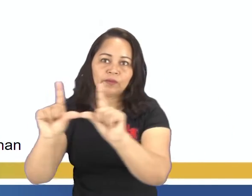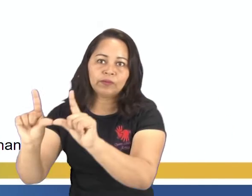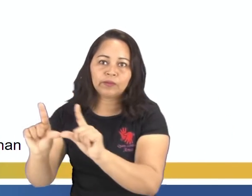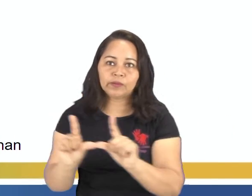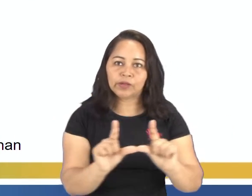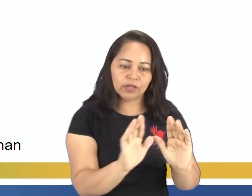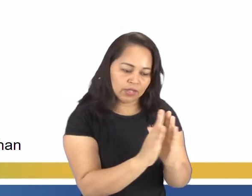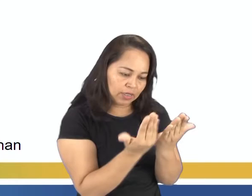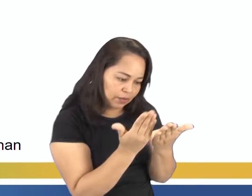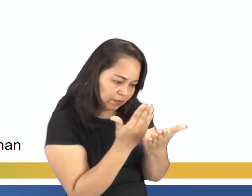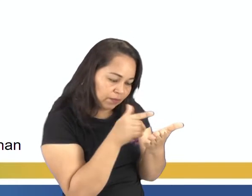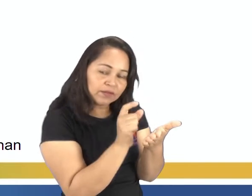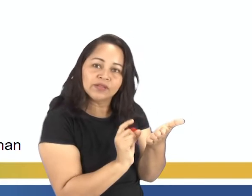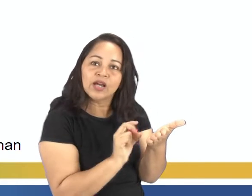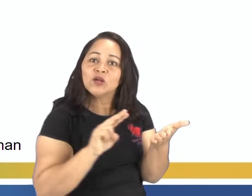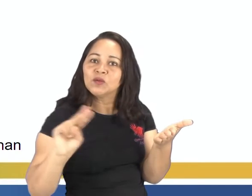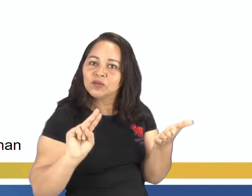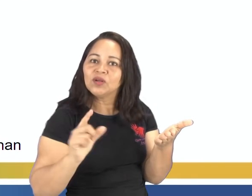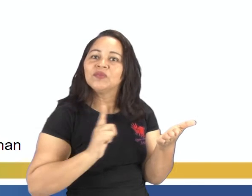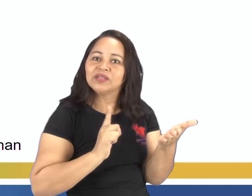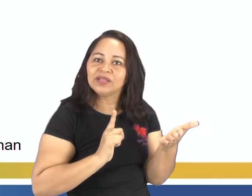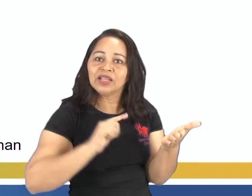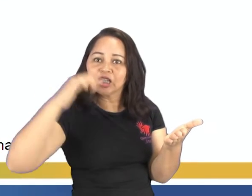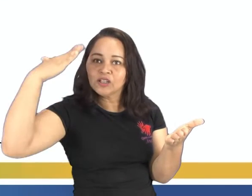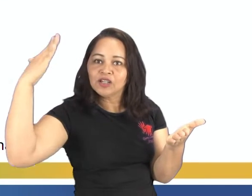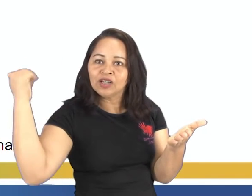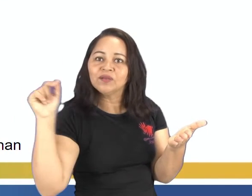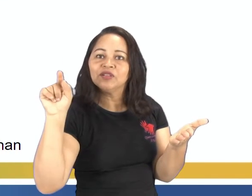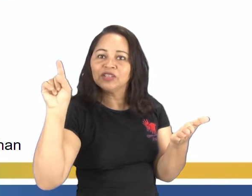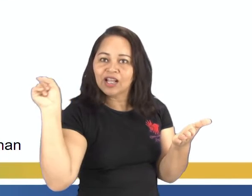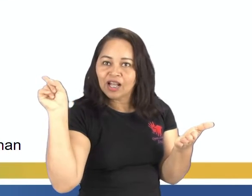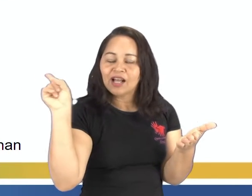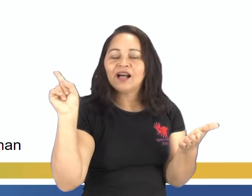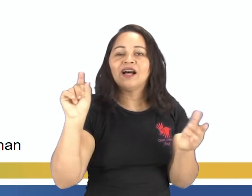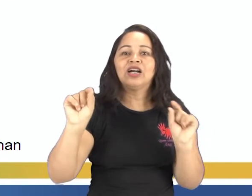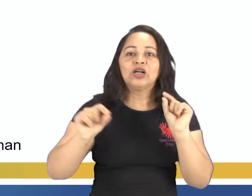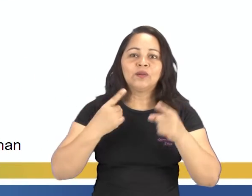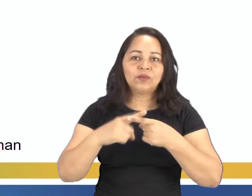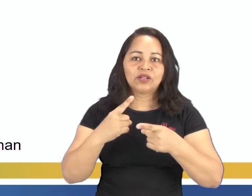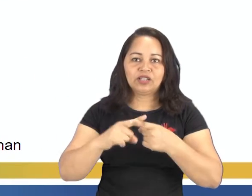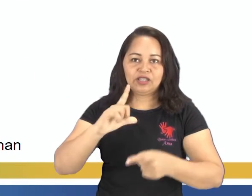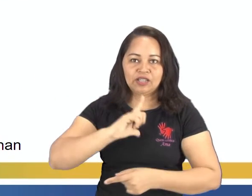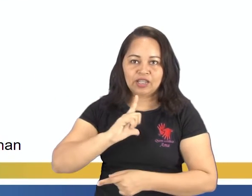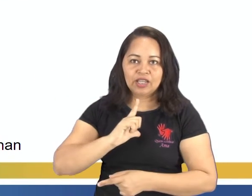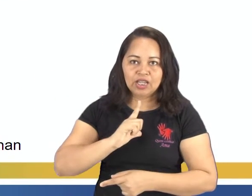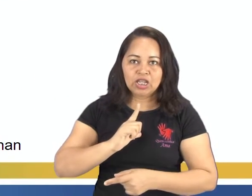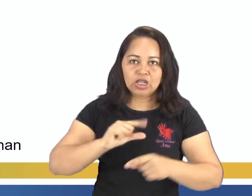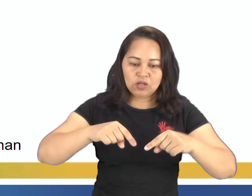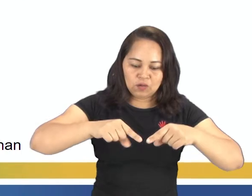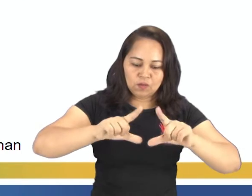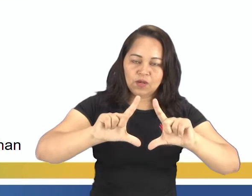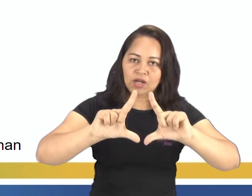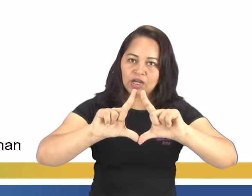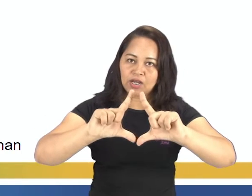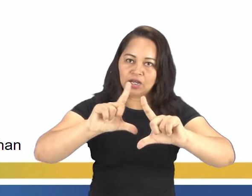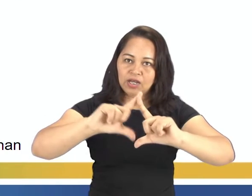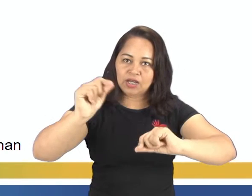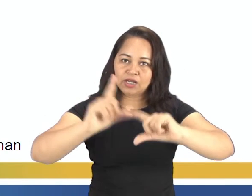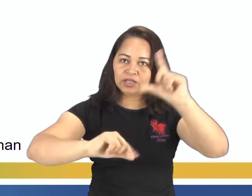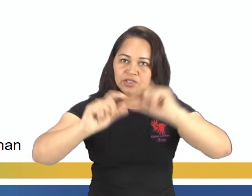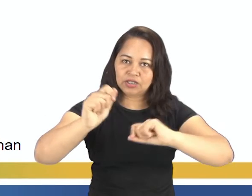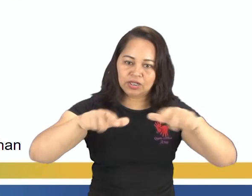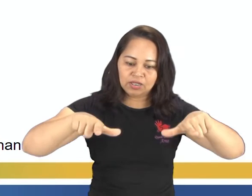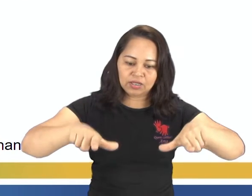desenho animado com o seu nome, Jack Chan. Também possui uma estrela na Calçada da Fama, localizada